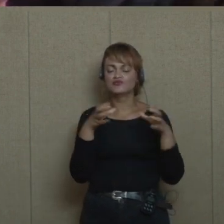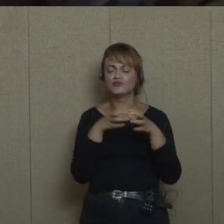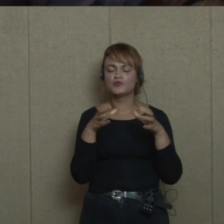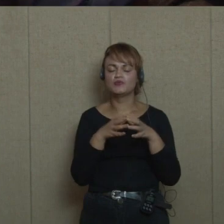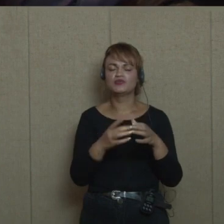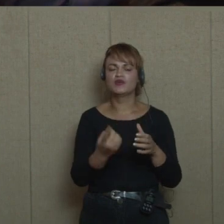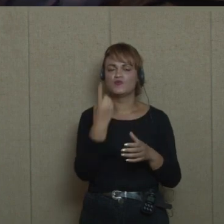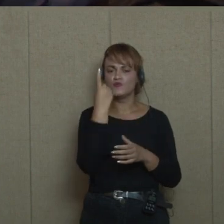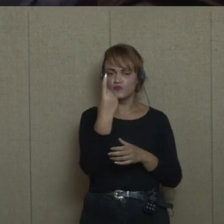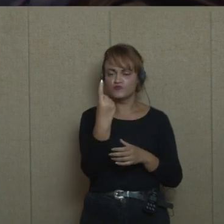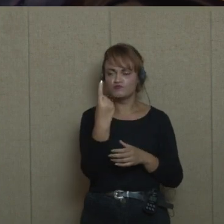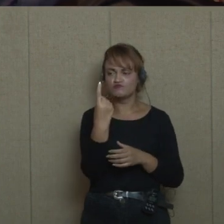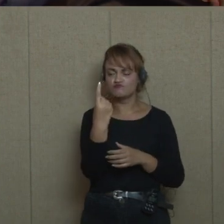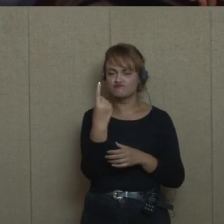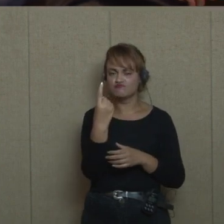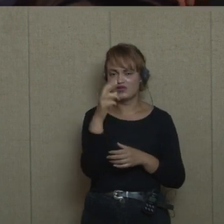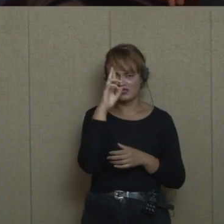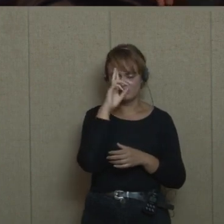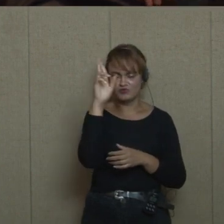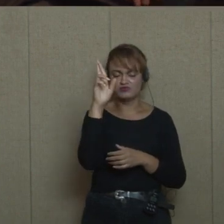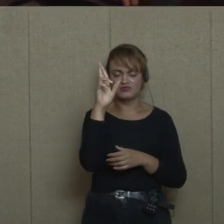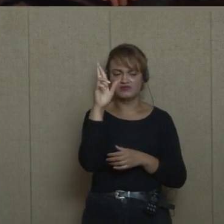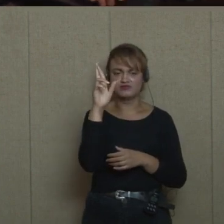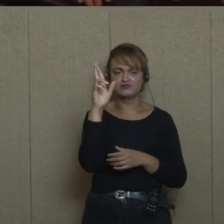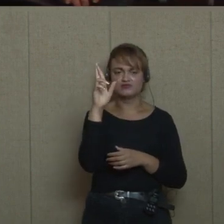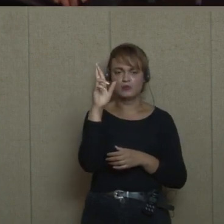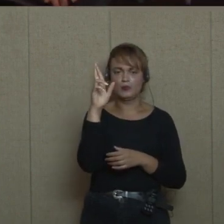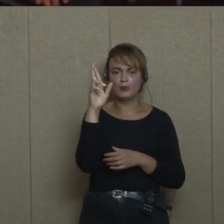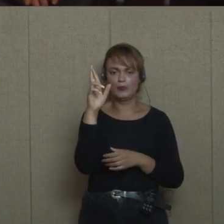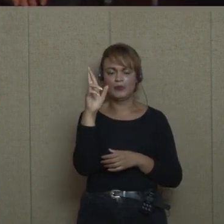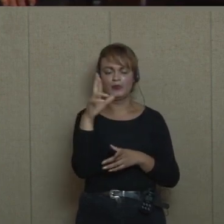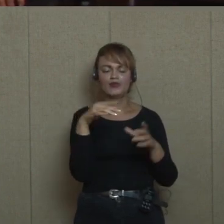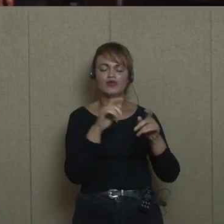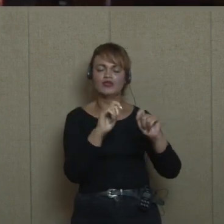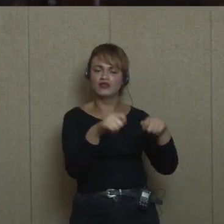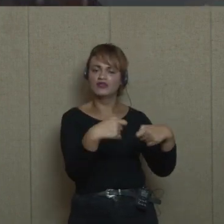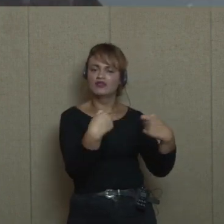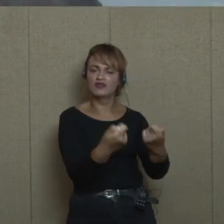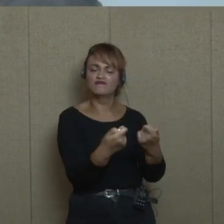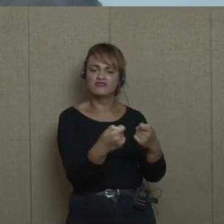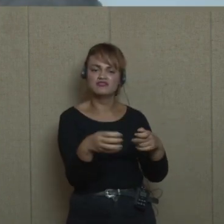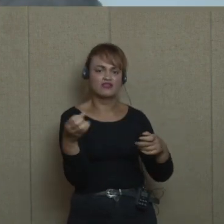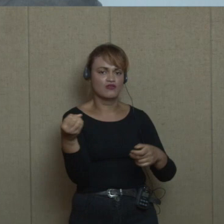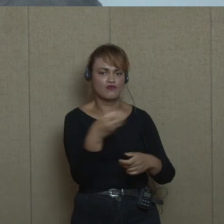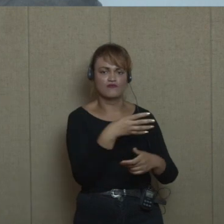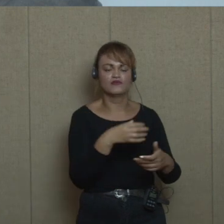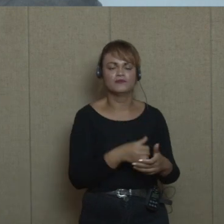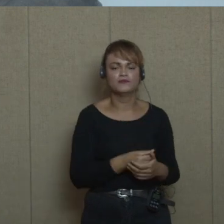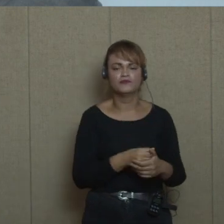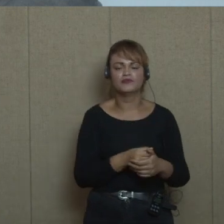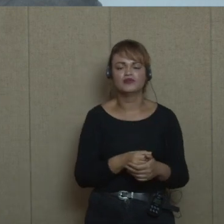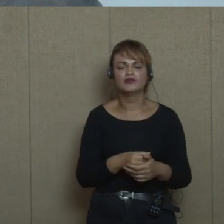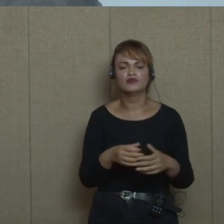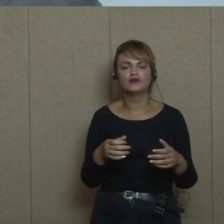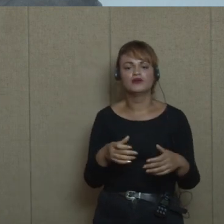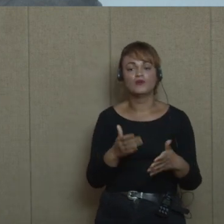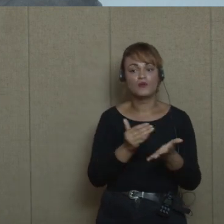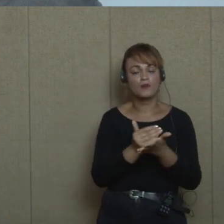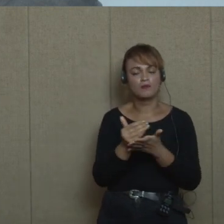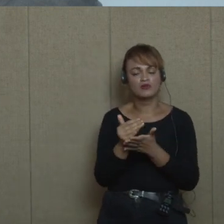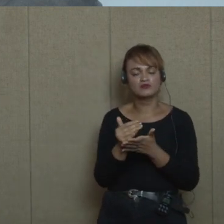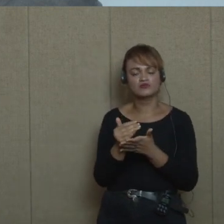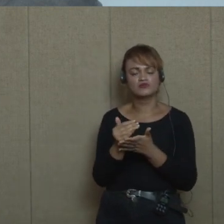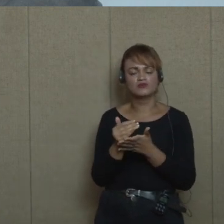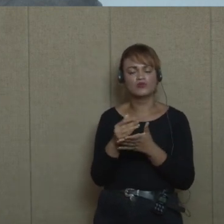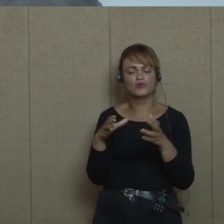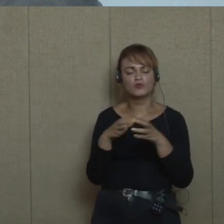um comissário, uma área que é da defesa, que é totalmente nova. No começo, a